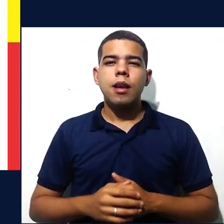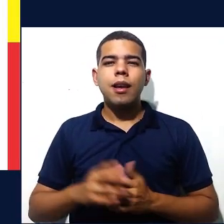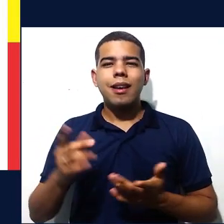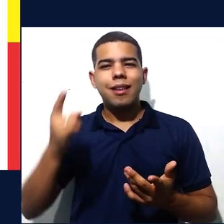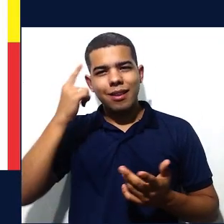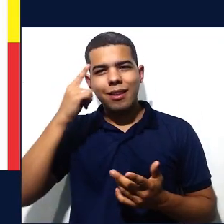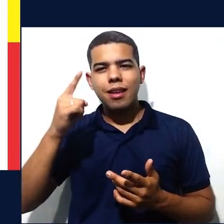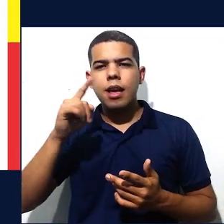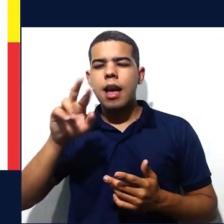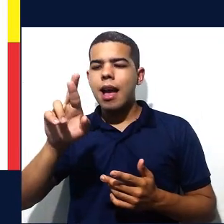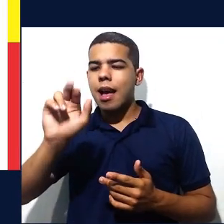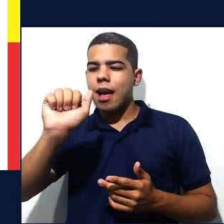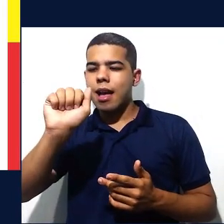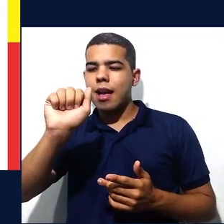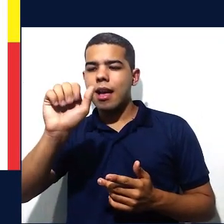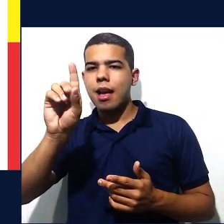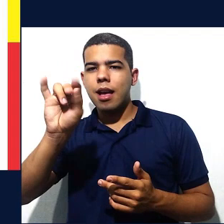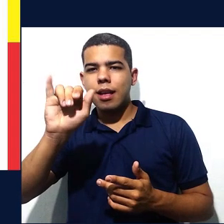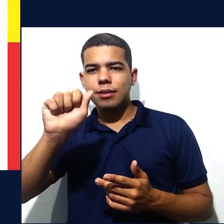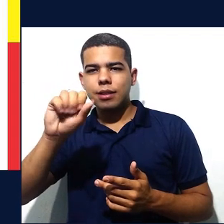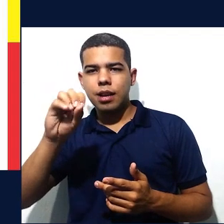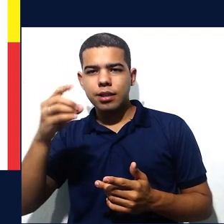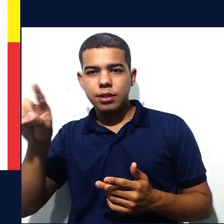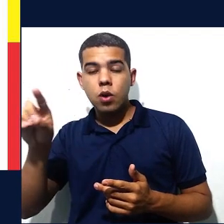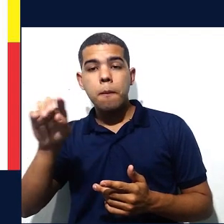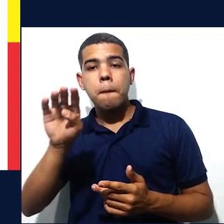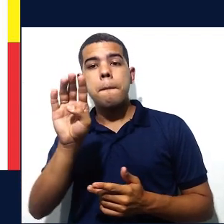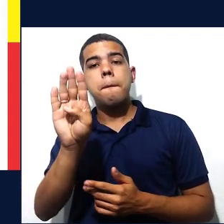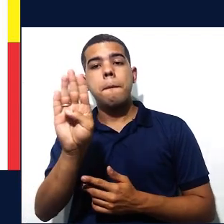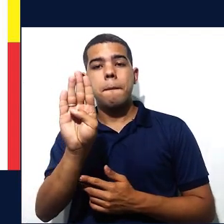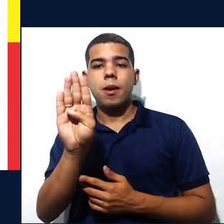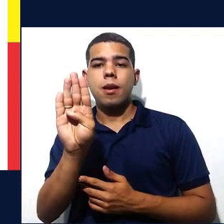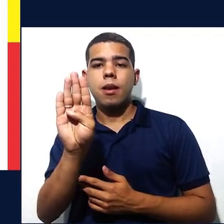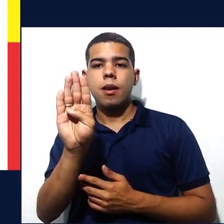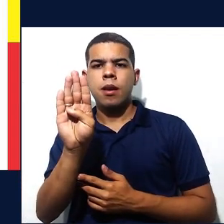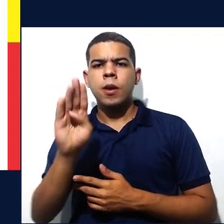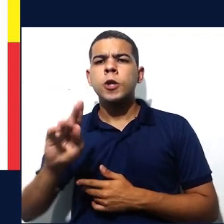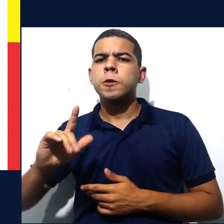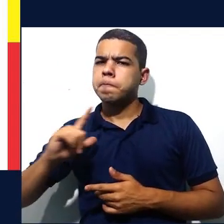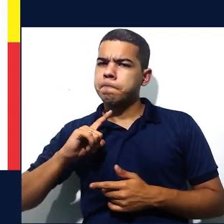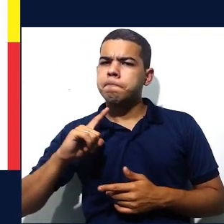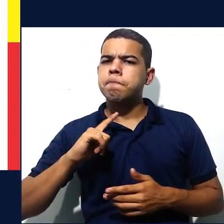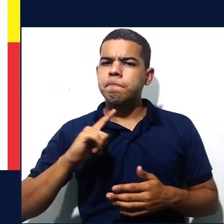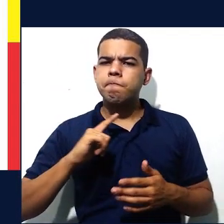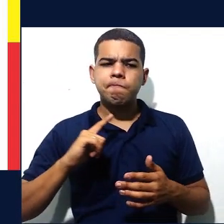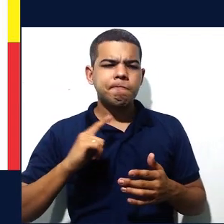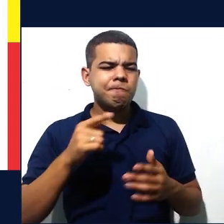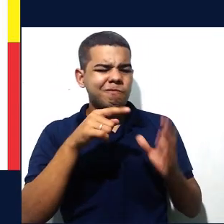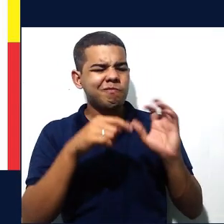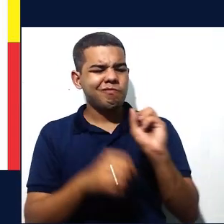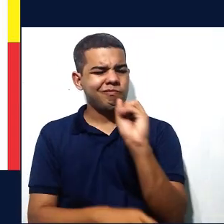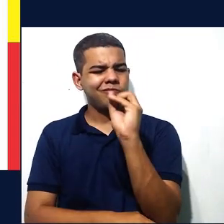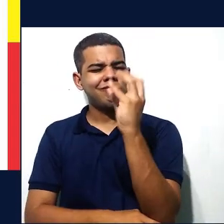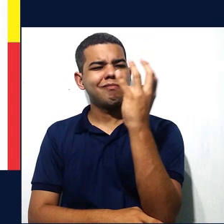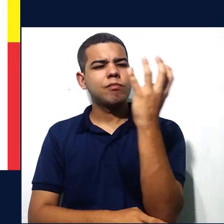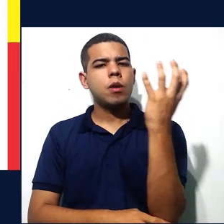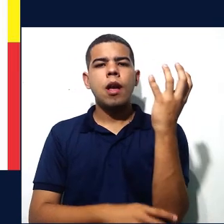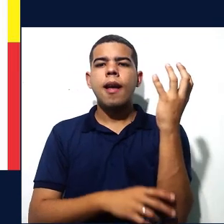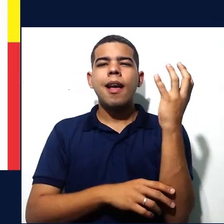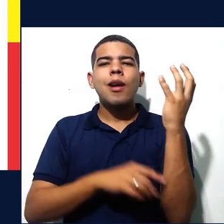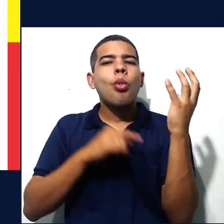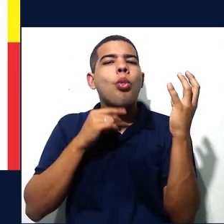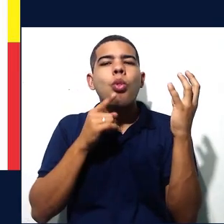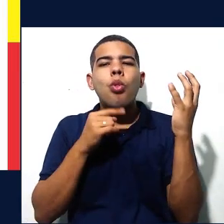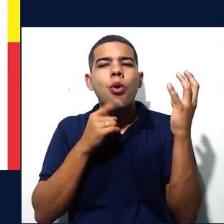Essas modificações podem ter implicações importantes para a competitividade da planta e